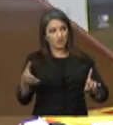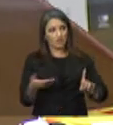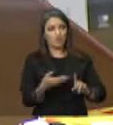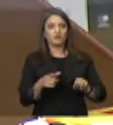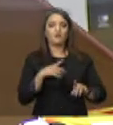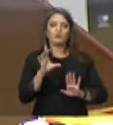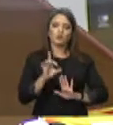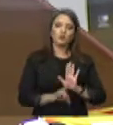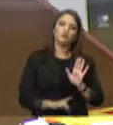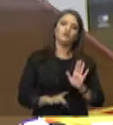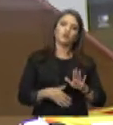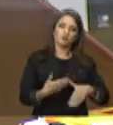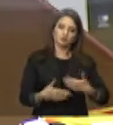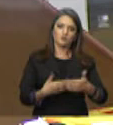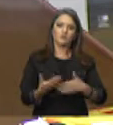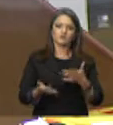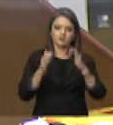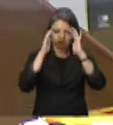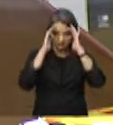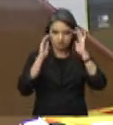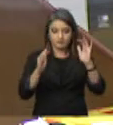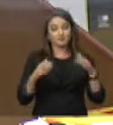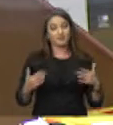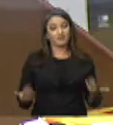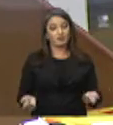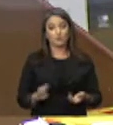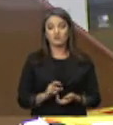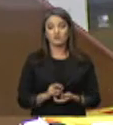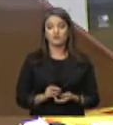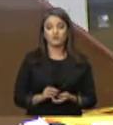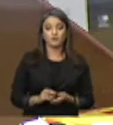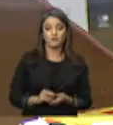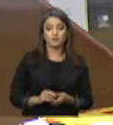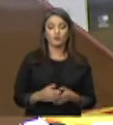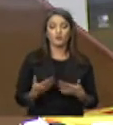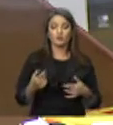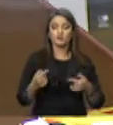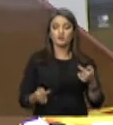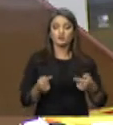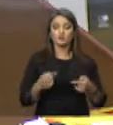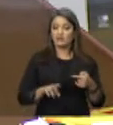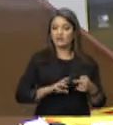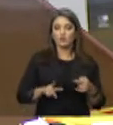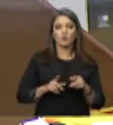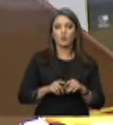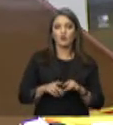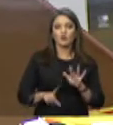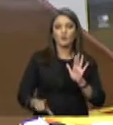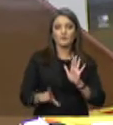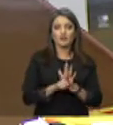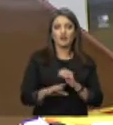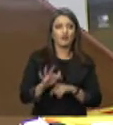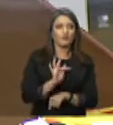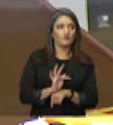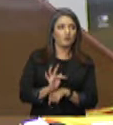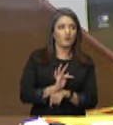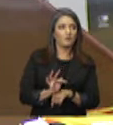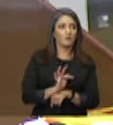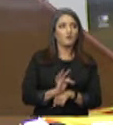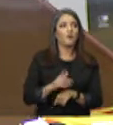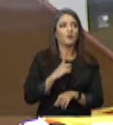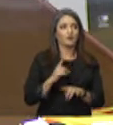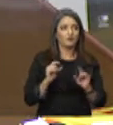com o direito à duração razoável do processo não se trata portanto nos pontos em que discutimos de uma lei formal que vise a